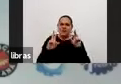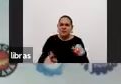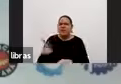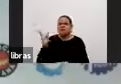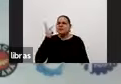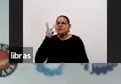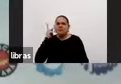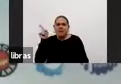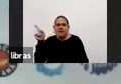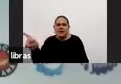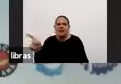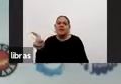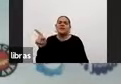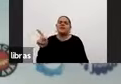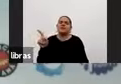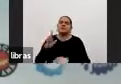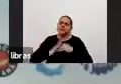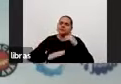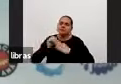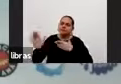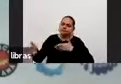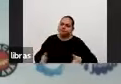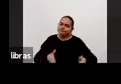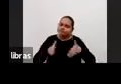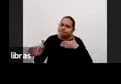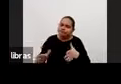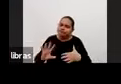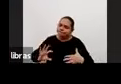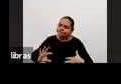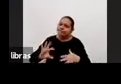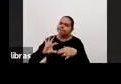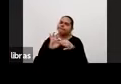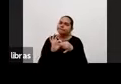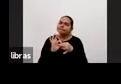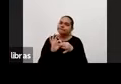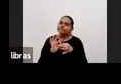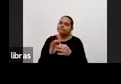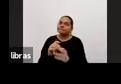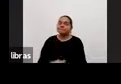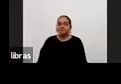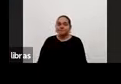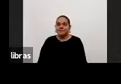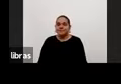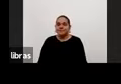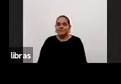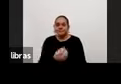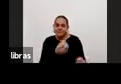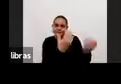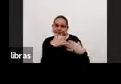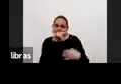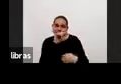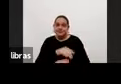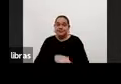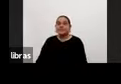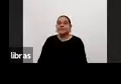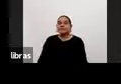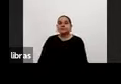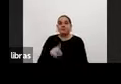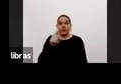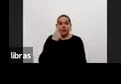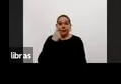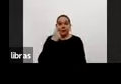metalúrgicos. Eu queria que você falasse a respeito. Olha, um dos temas do movimento sindical, um dos